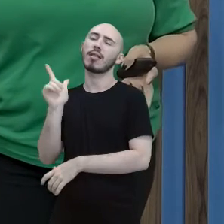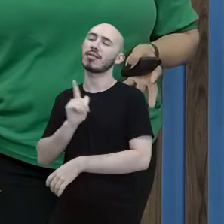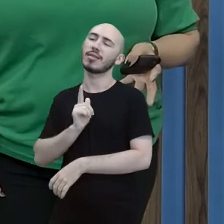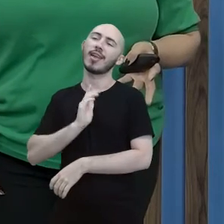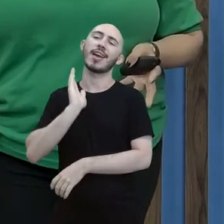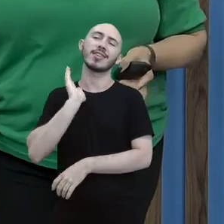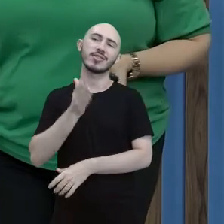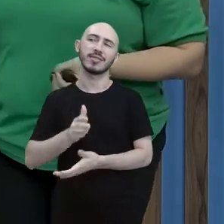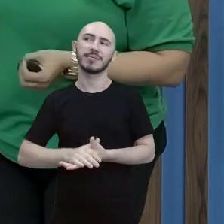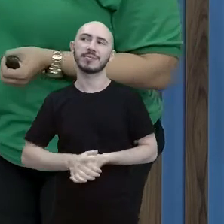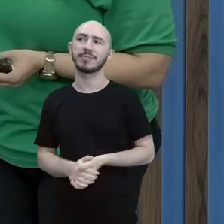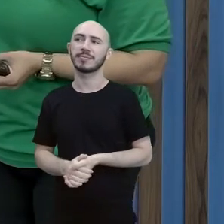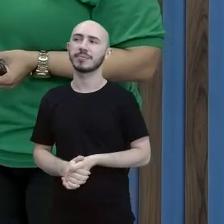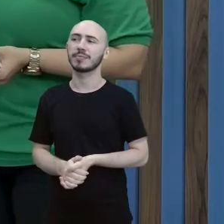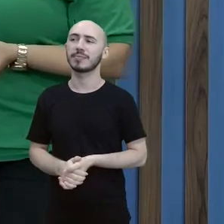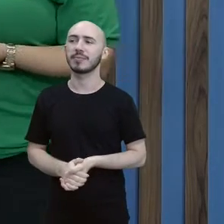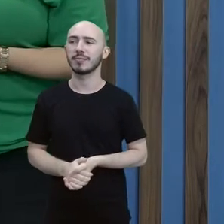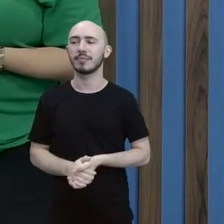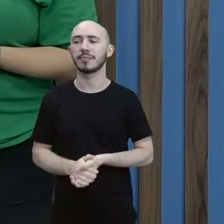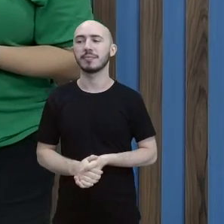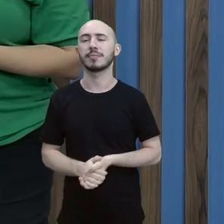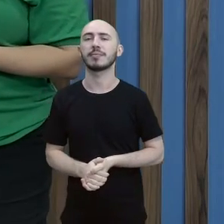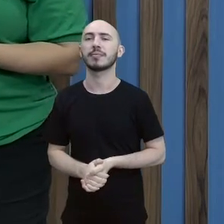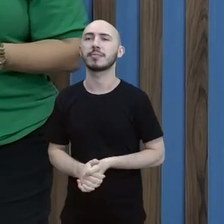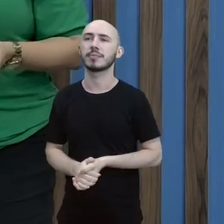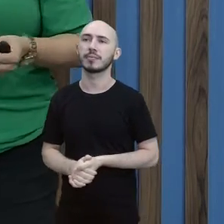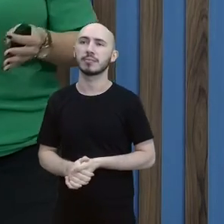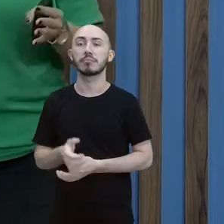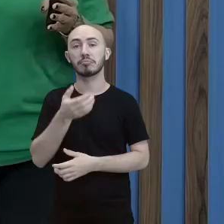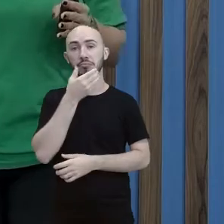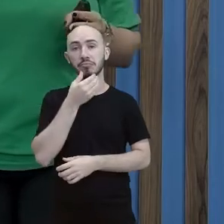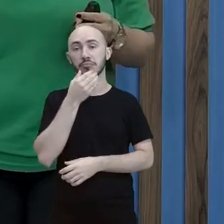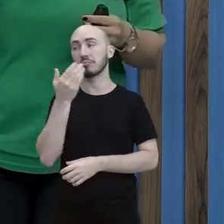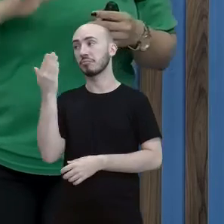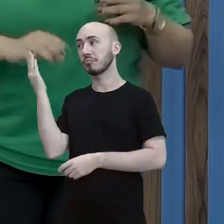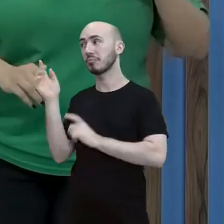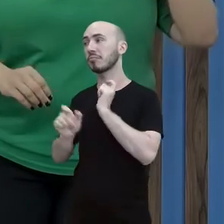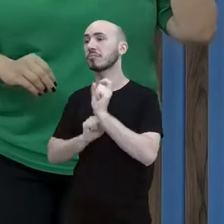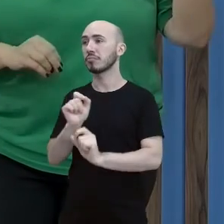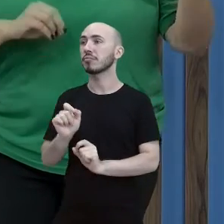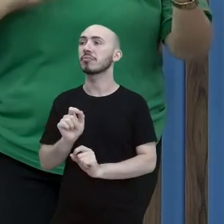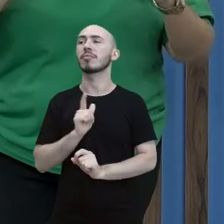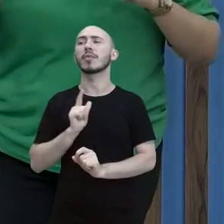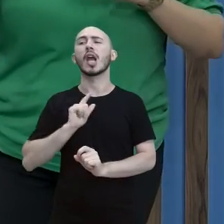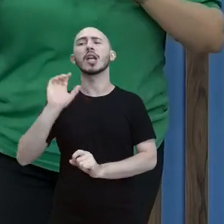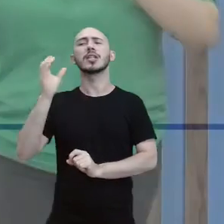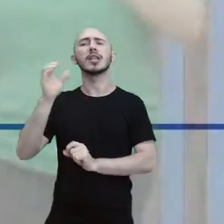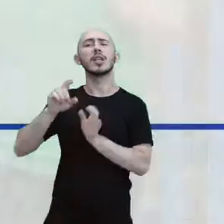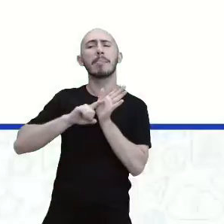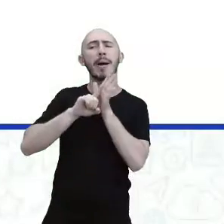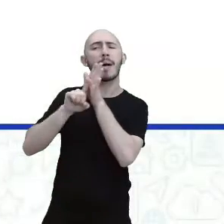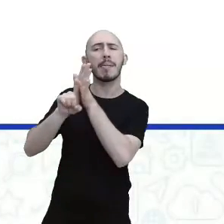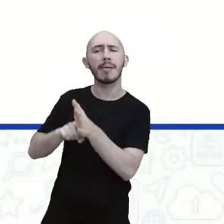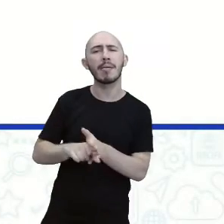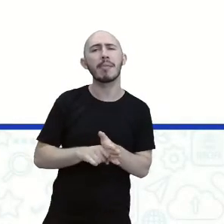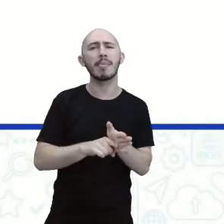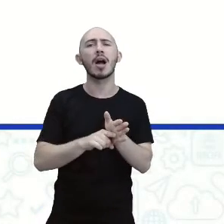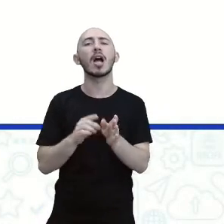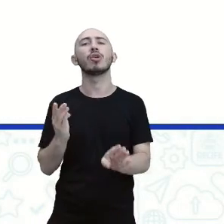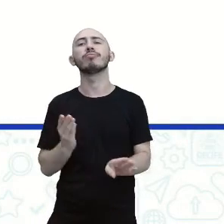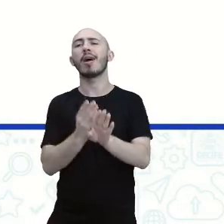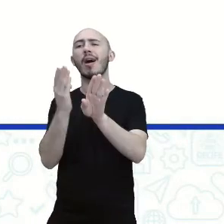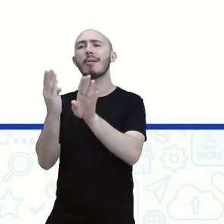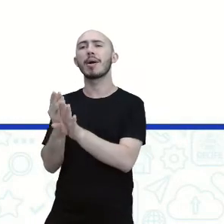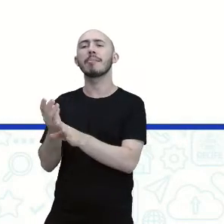o que ele era, tá certo? Então, Rutherford, como eu falei para vocês, os cientistas eles vão pegando informações